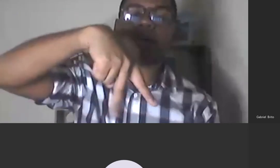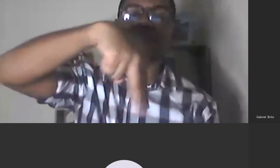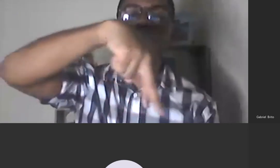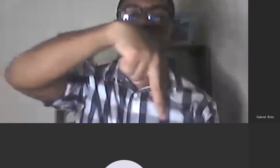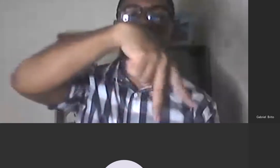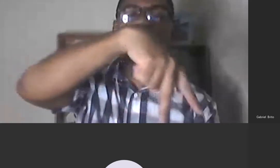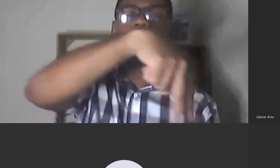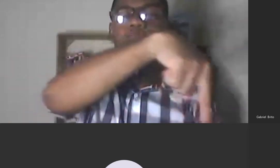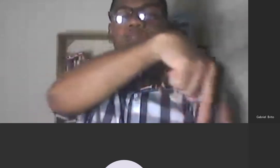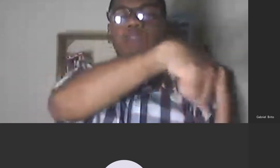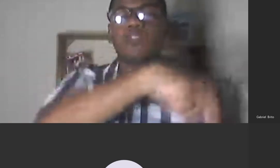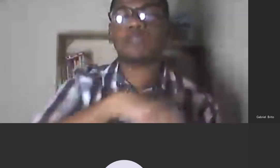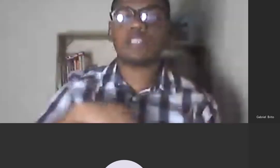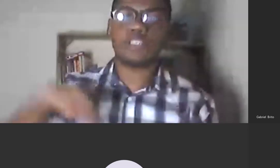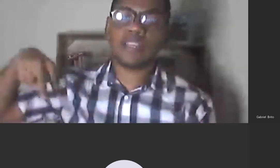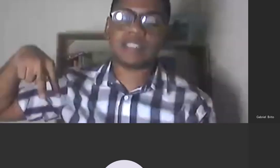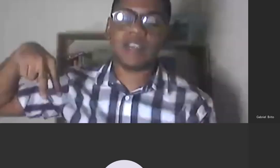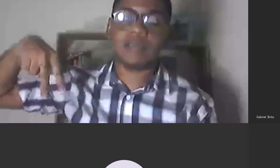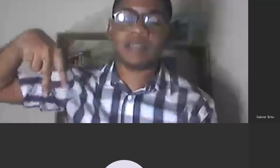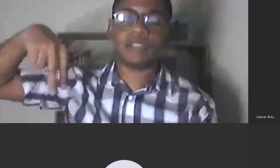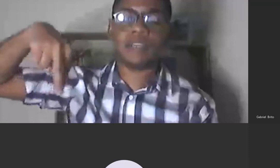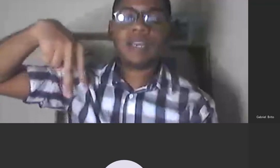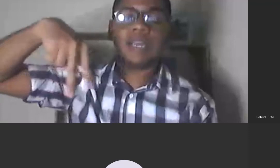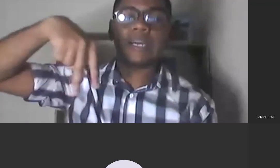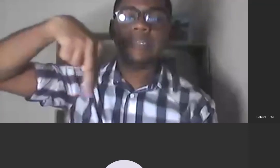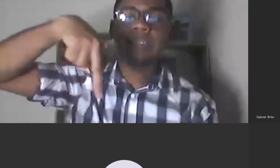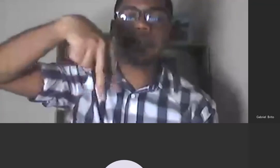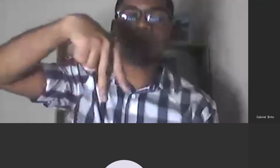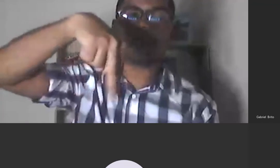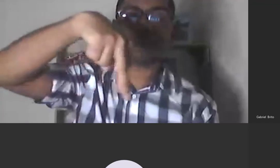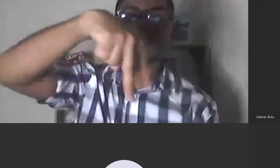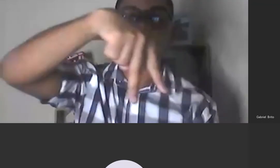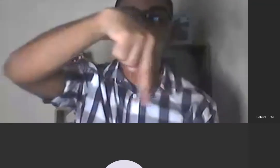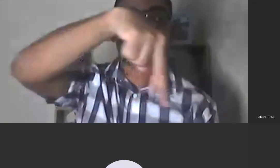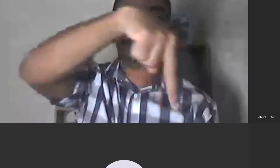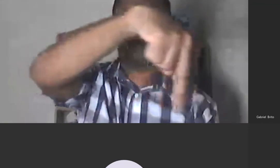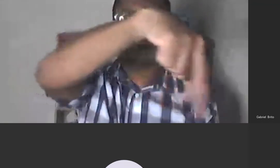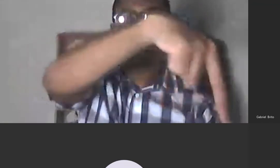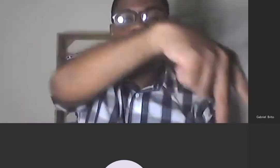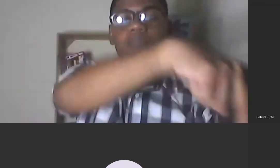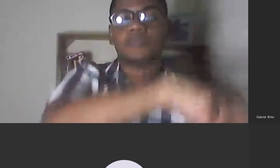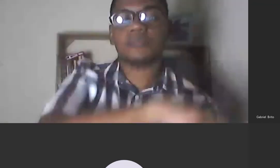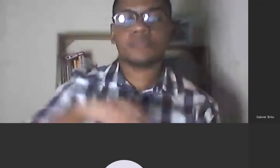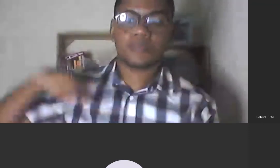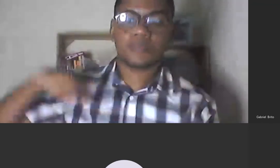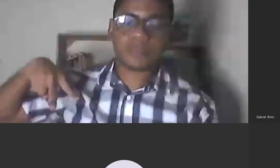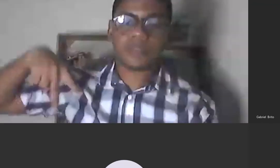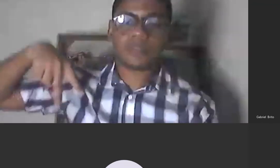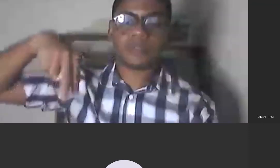outro, alternado. E o movimento de como se a gente estivesse realmente andando.